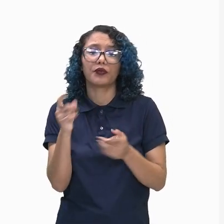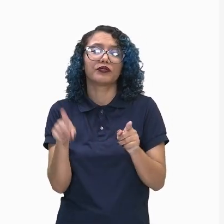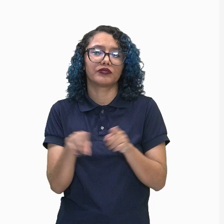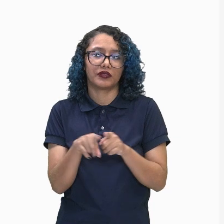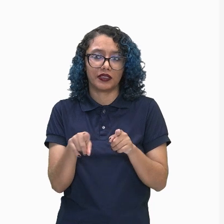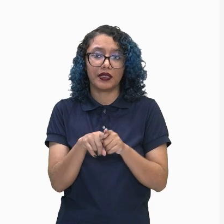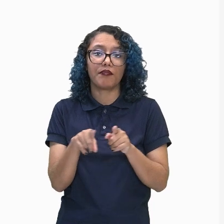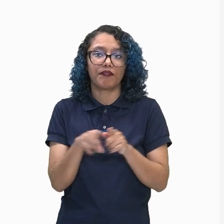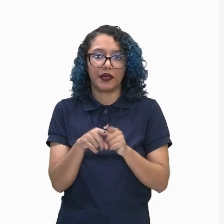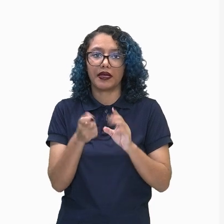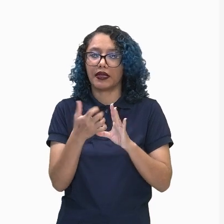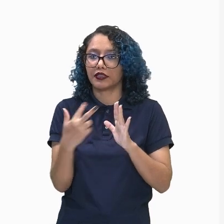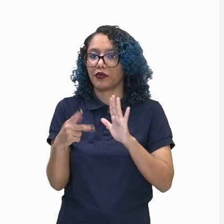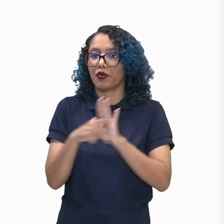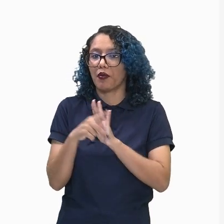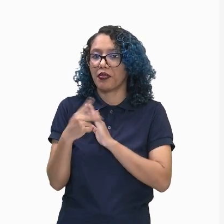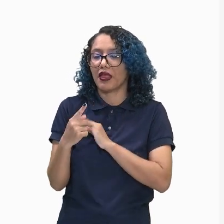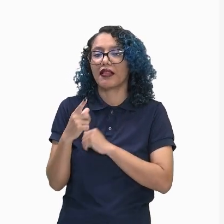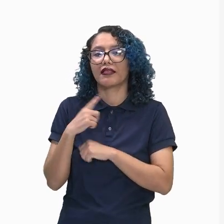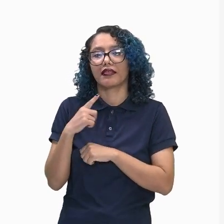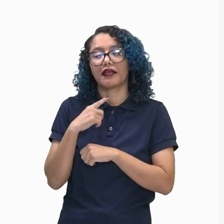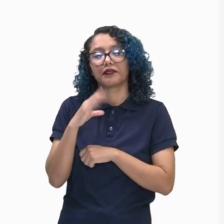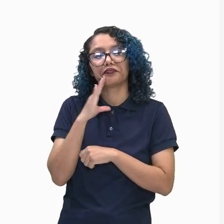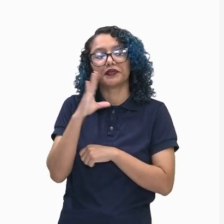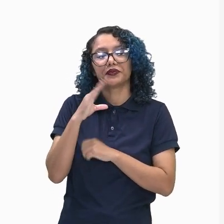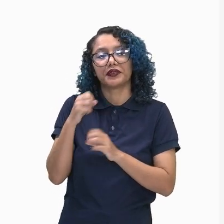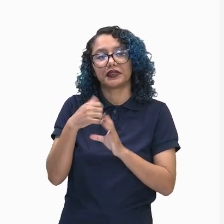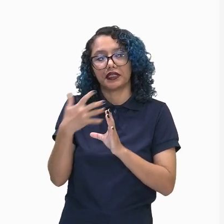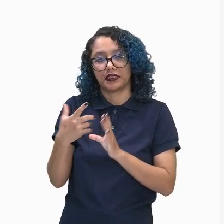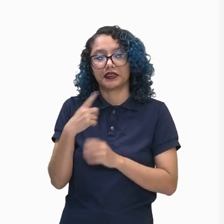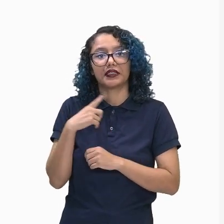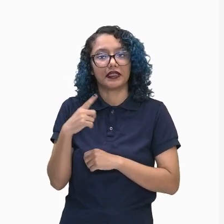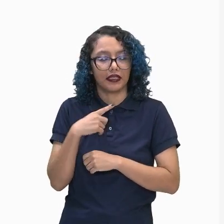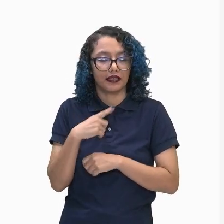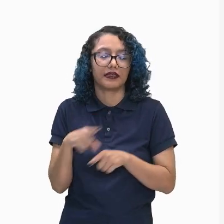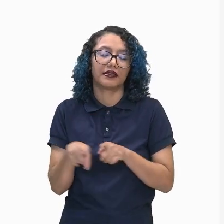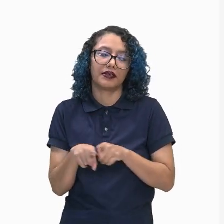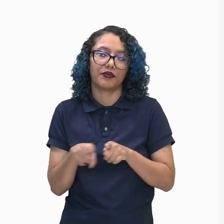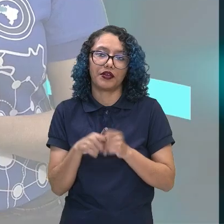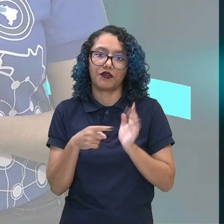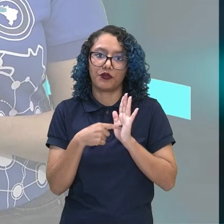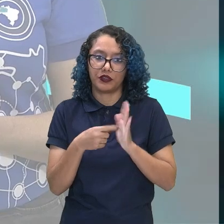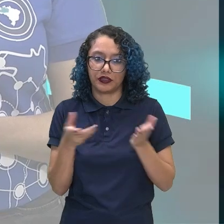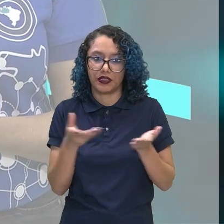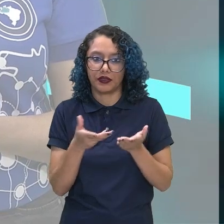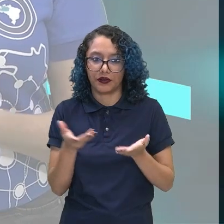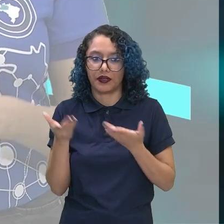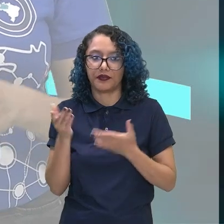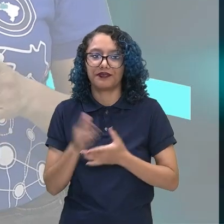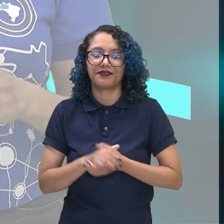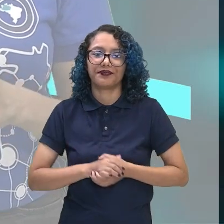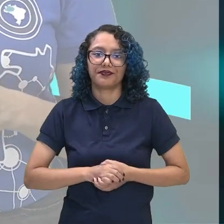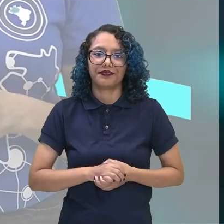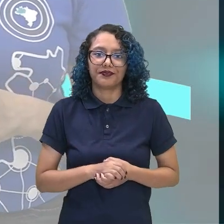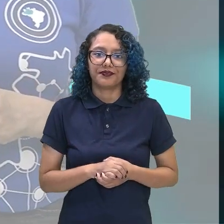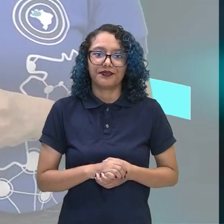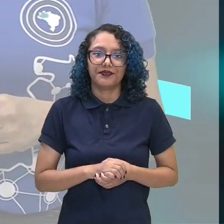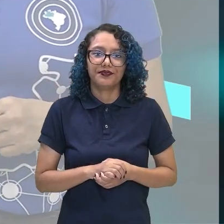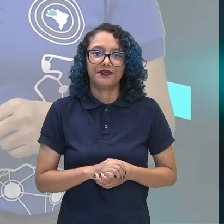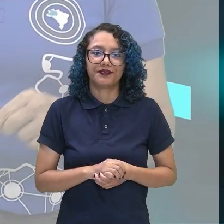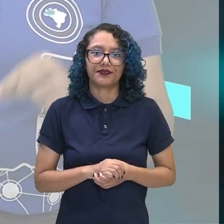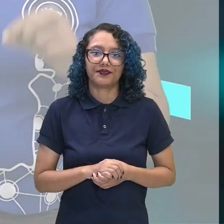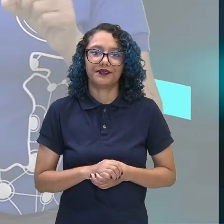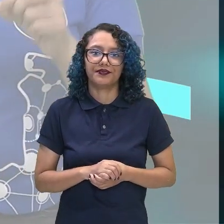vai apresentar suas principais características. Então, vamos acompanhar. Veja